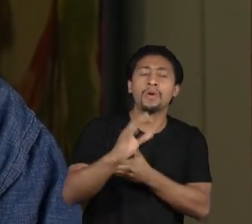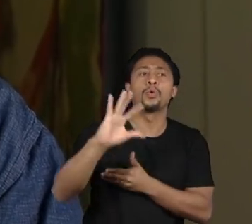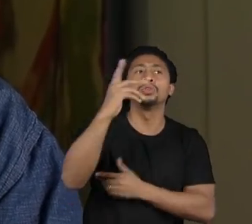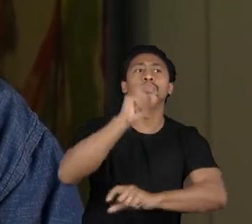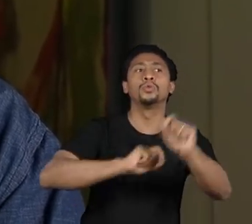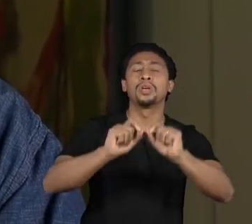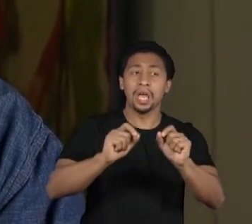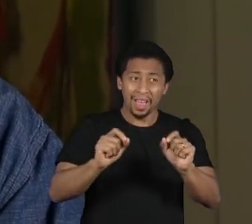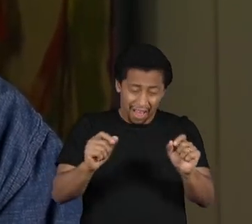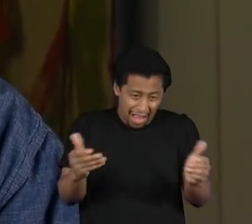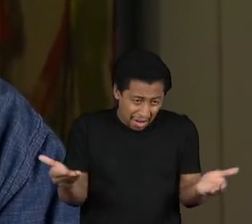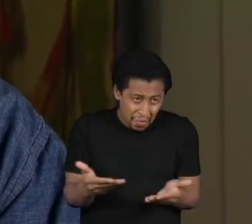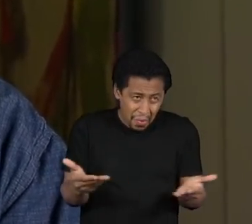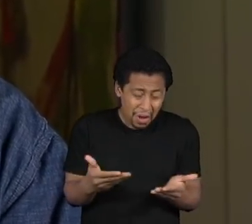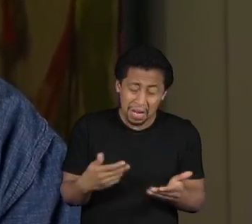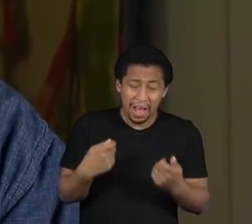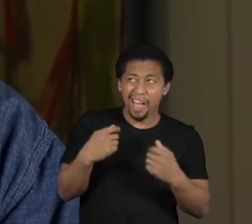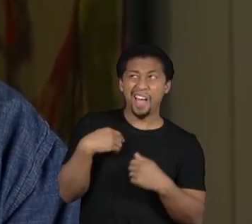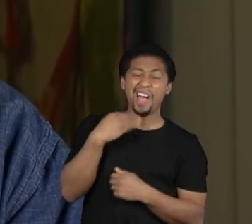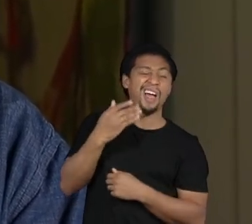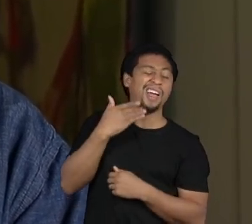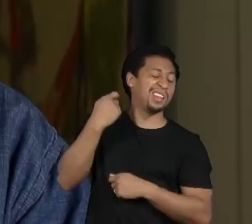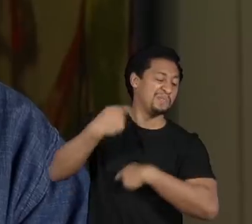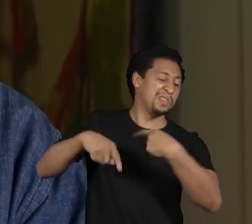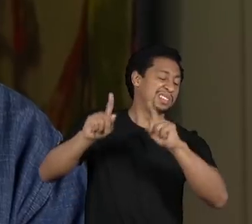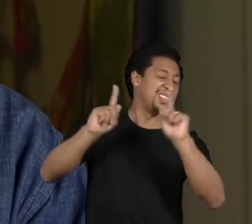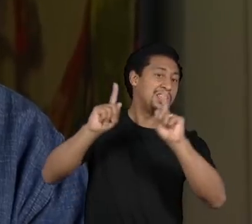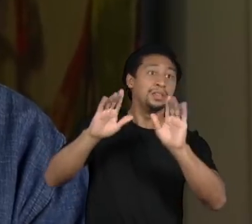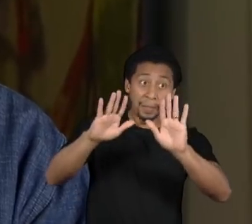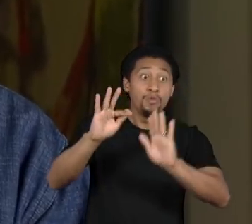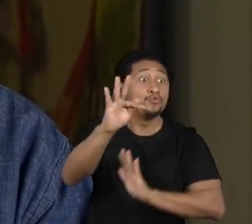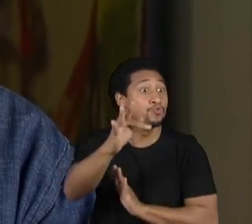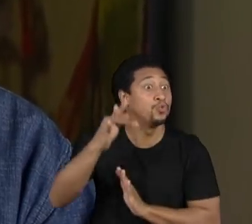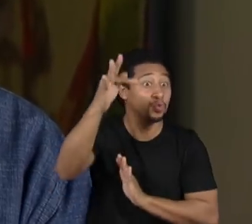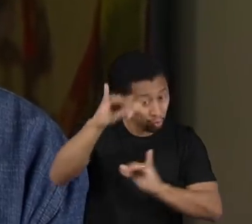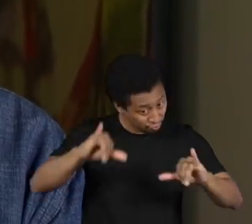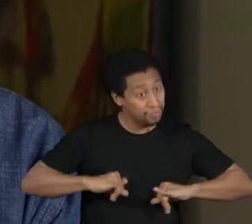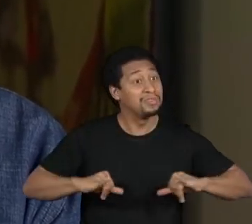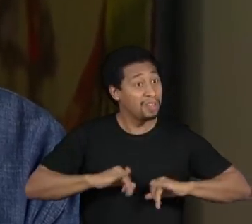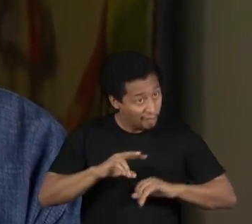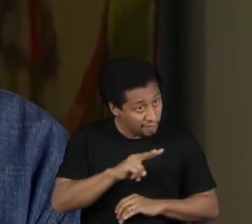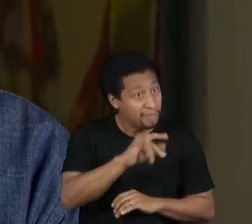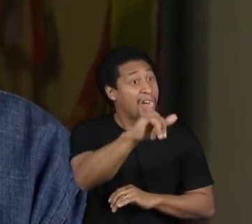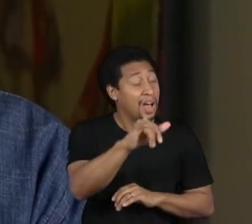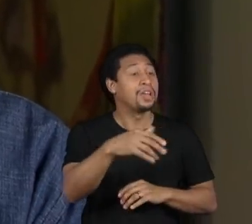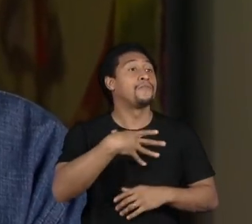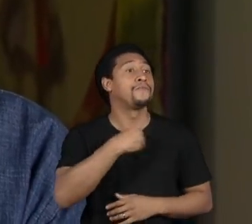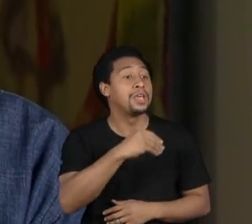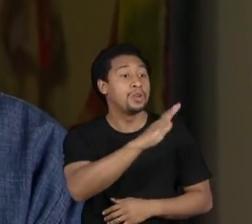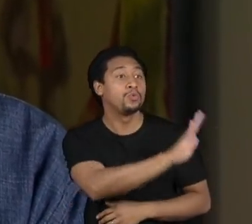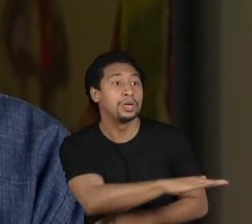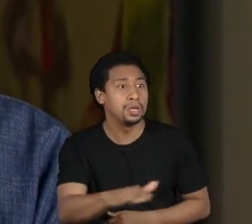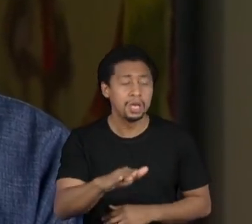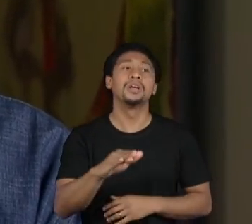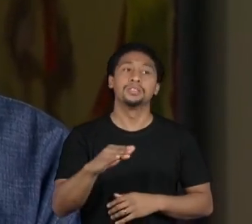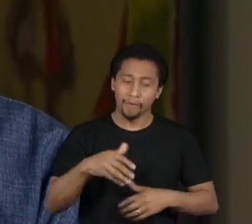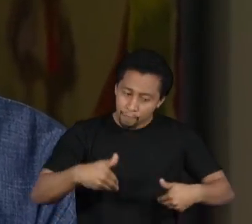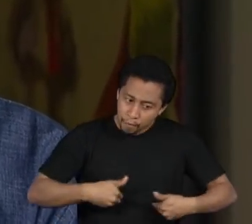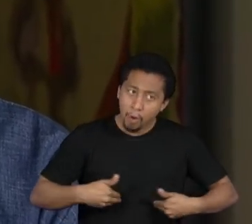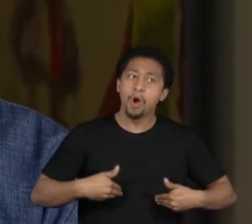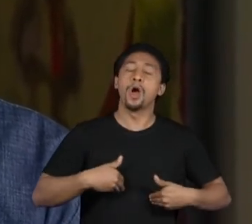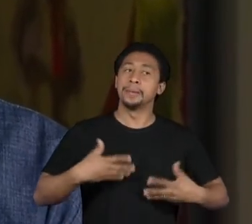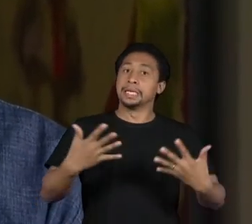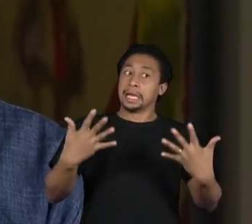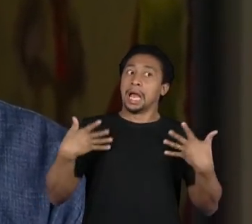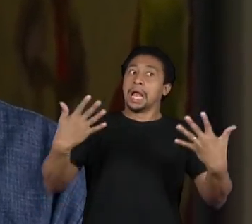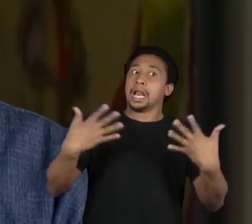mas no futuro. As crianças de vocês vão sofrer. Vão ter as epidemias. Vão passar fome, calor. Por isso,